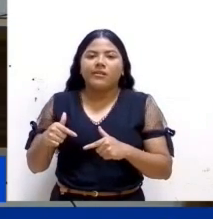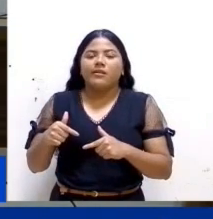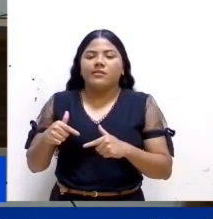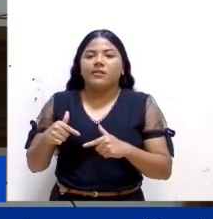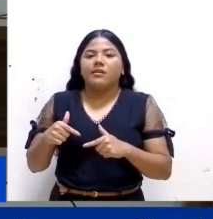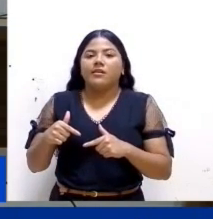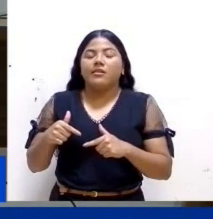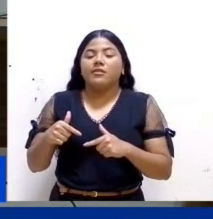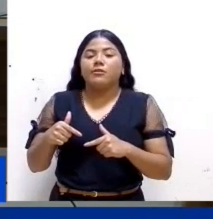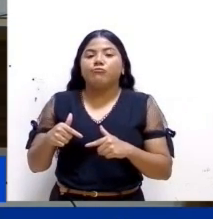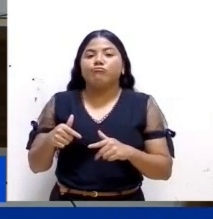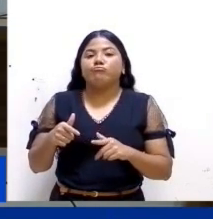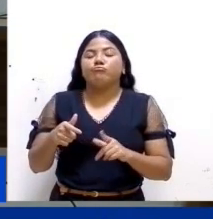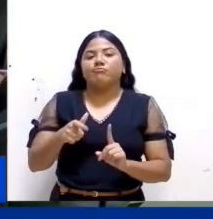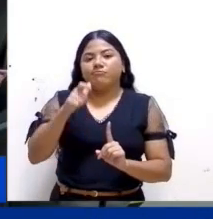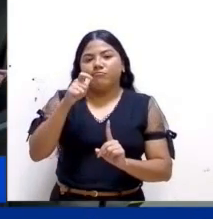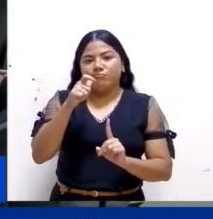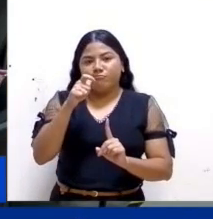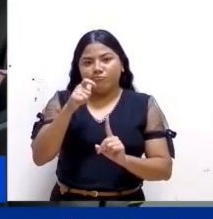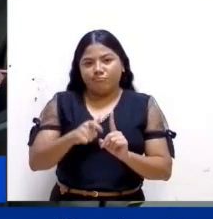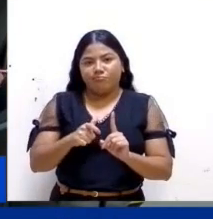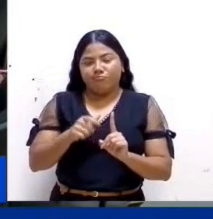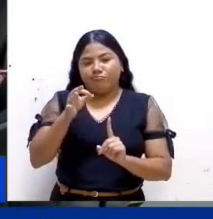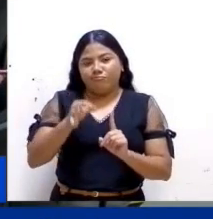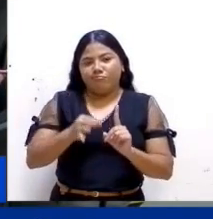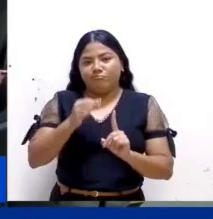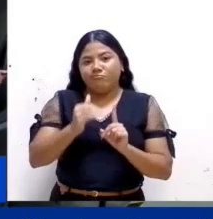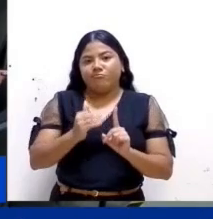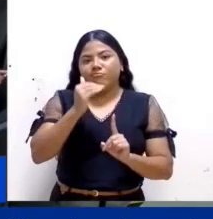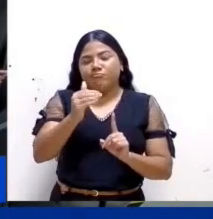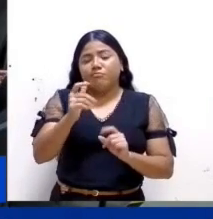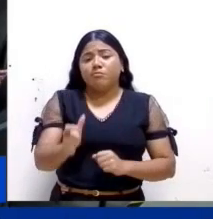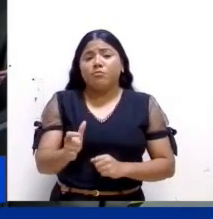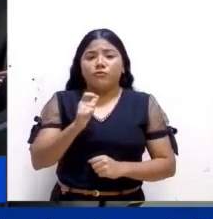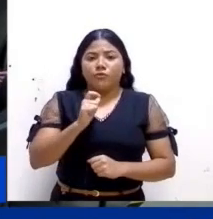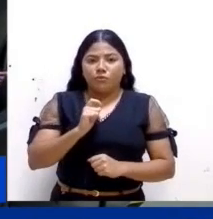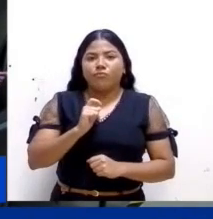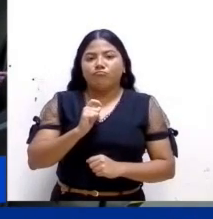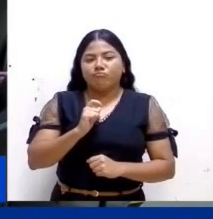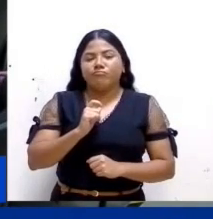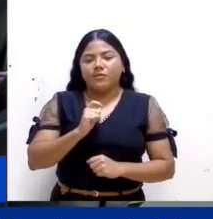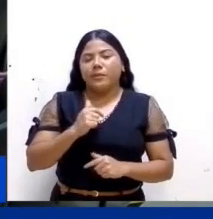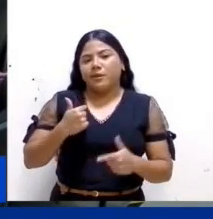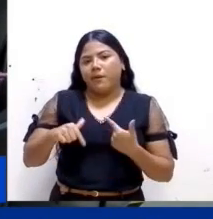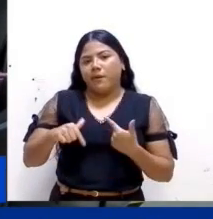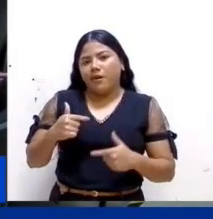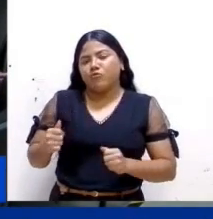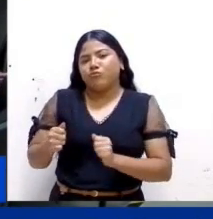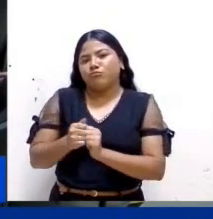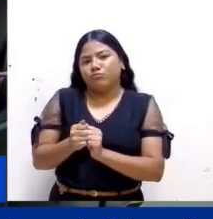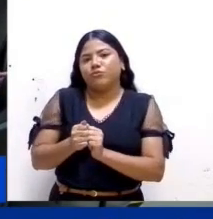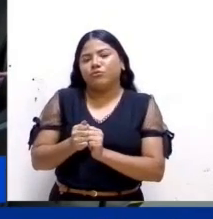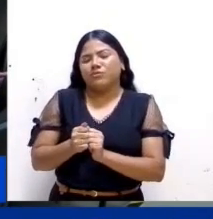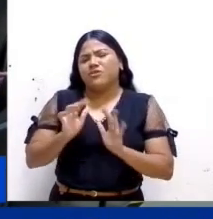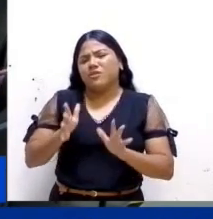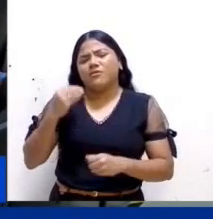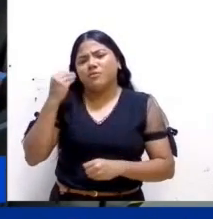convidou. Olha, o Paulo Madeira fez um excelente trabalho. O Paulo Madeira, a doutora conhece, vários aqui talvez